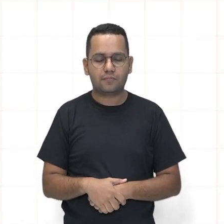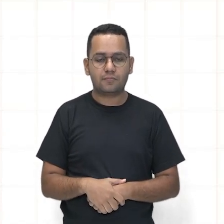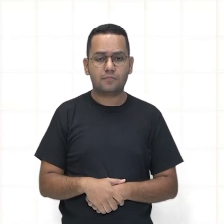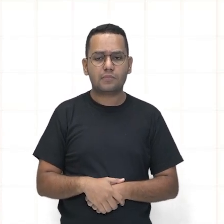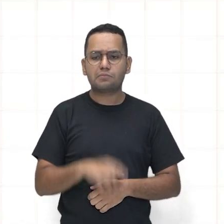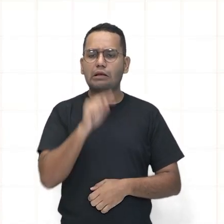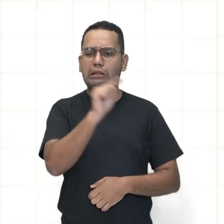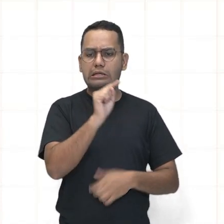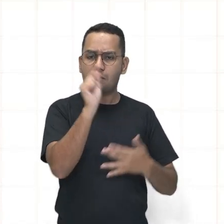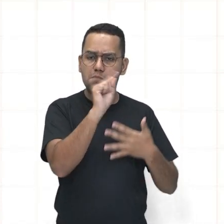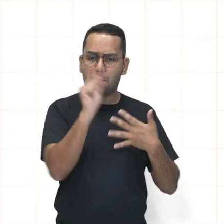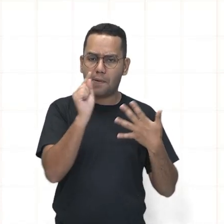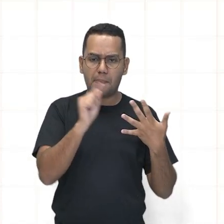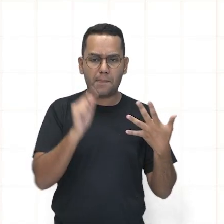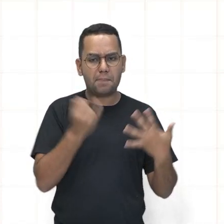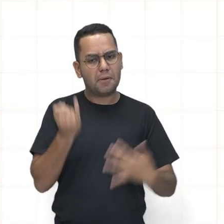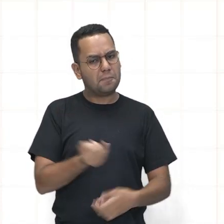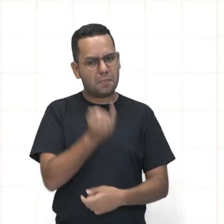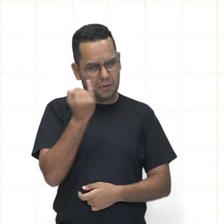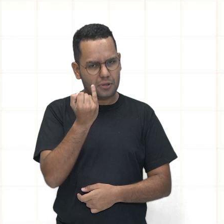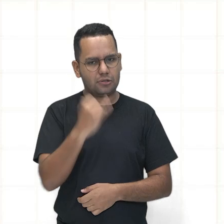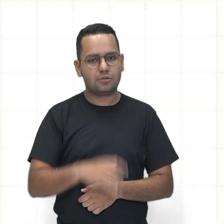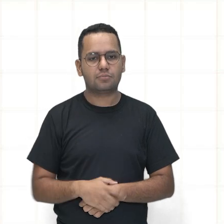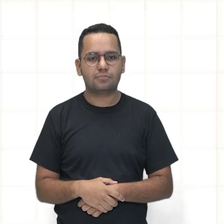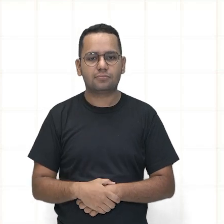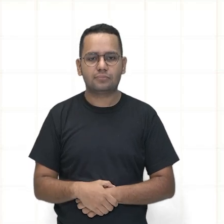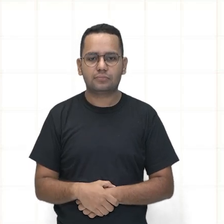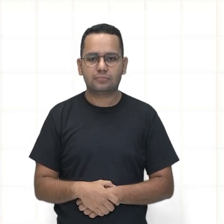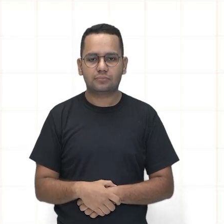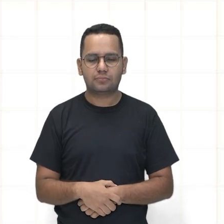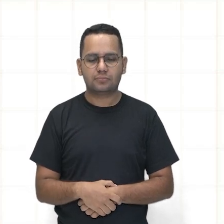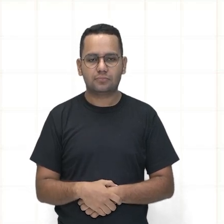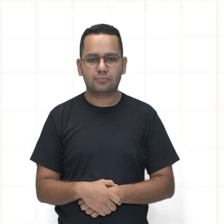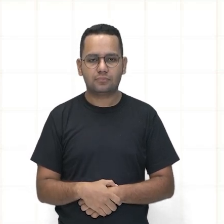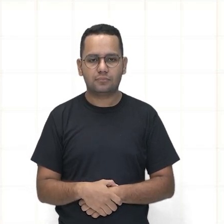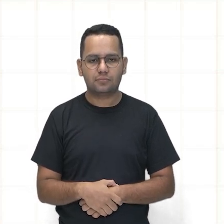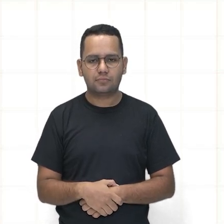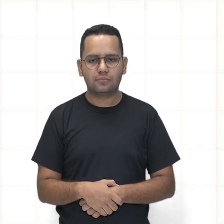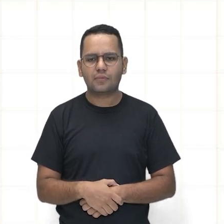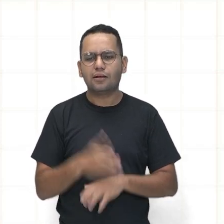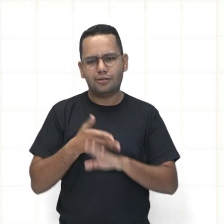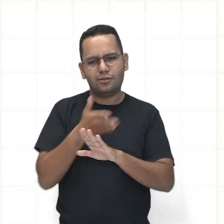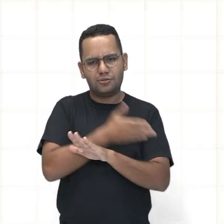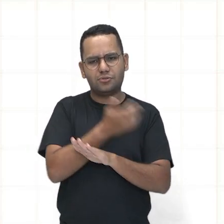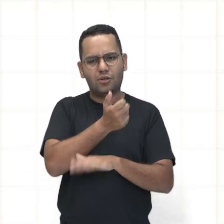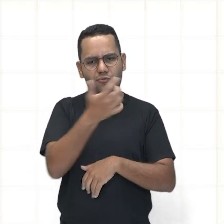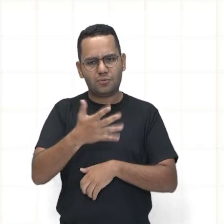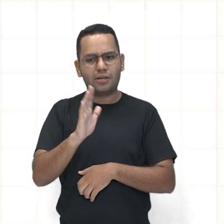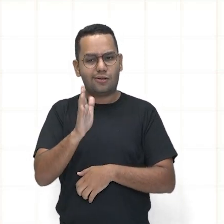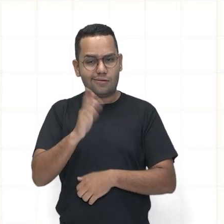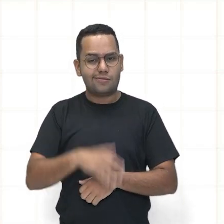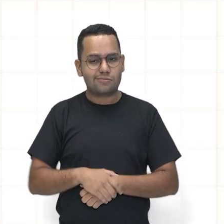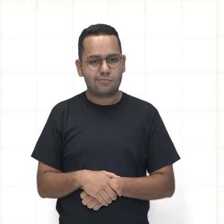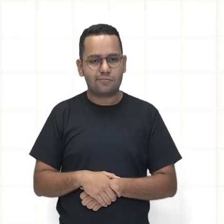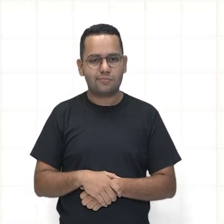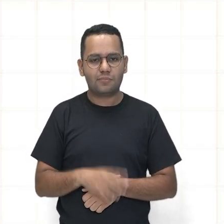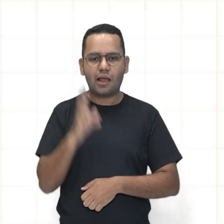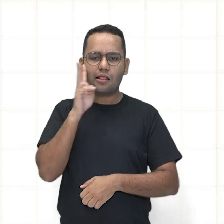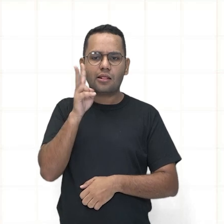fatores decisivos, né? Como foi falado para vocês há pouco, né, em relação ao